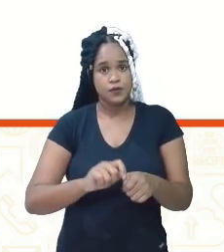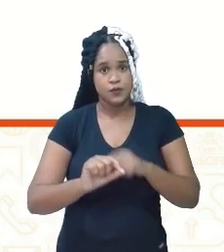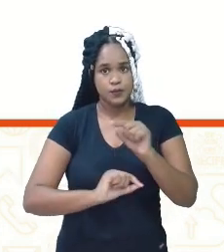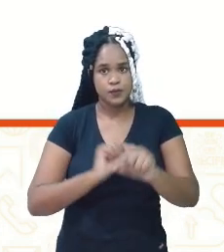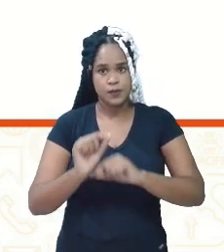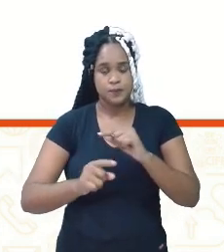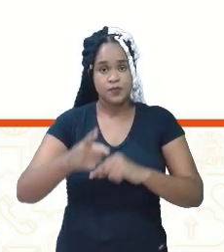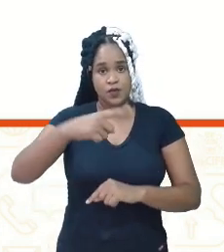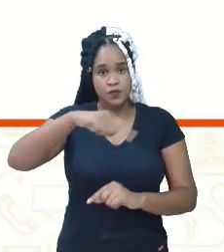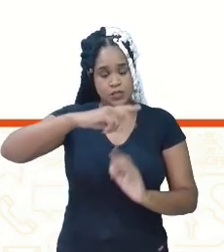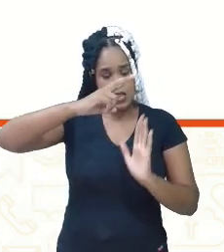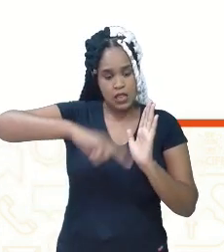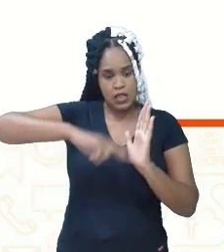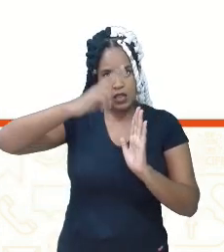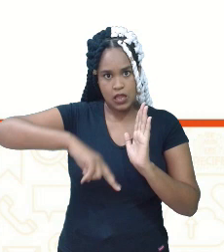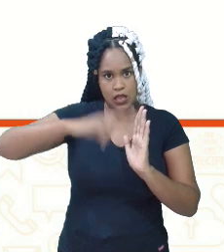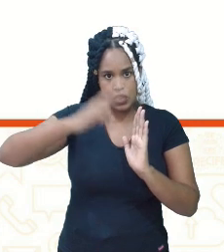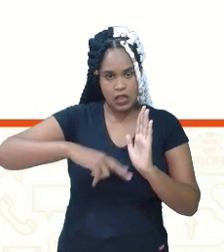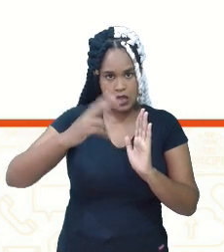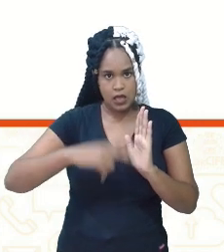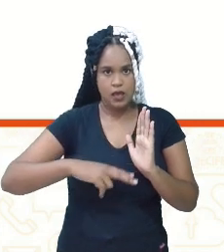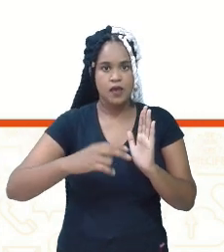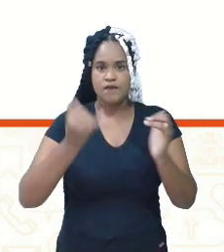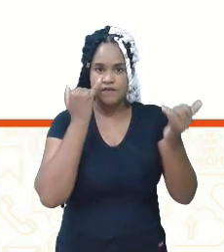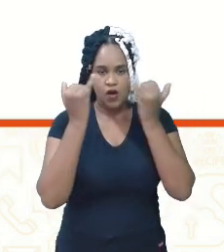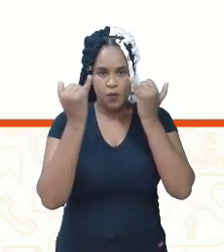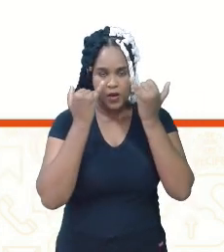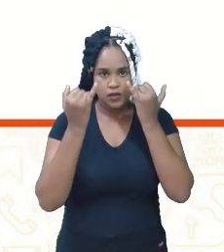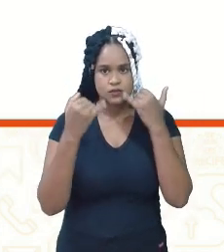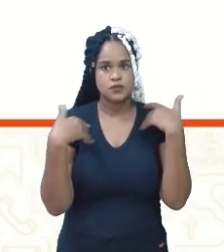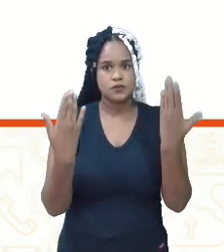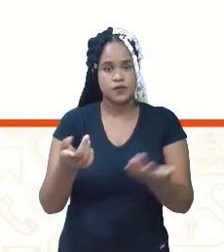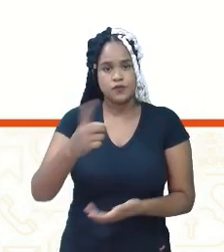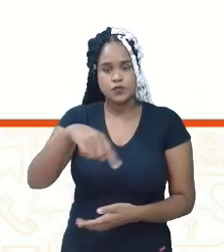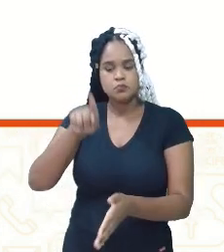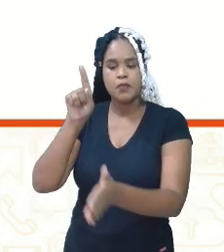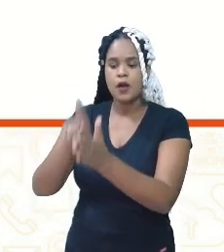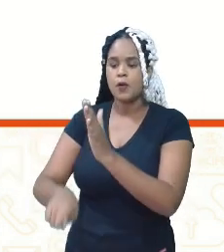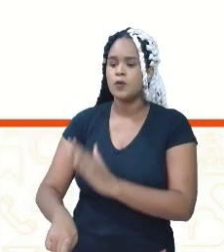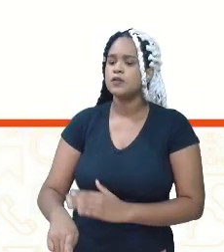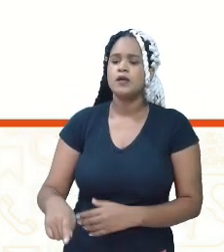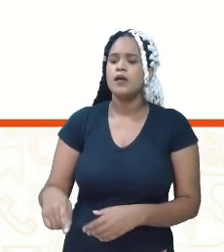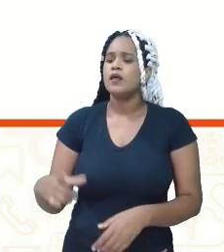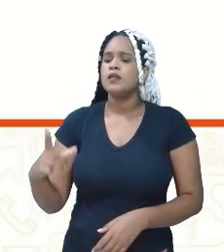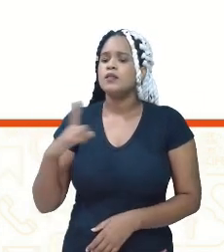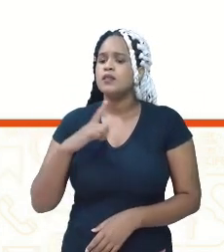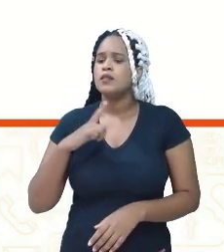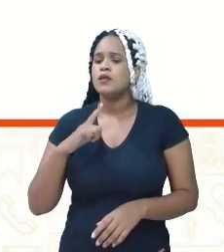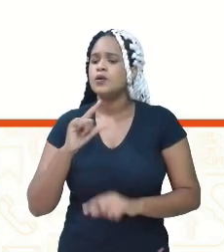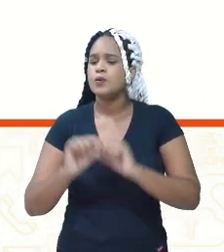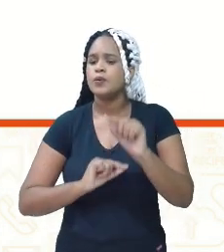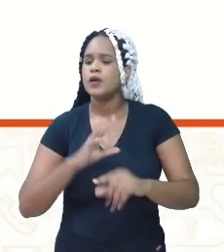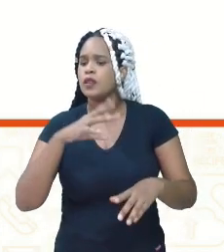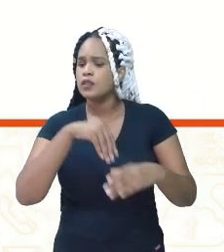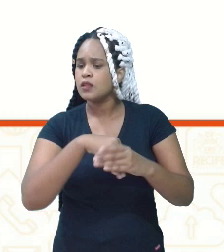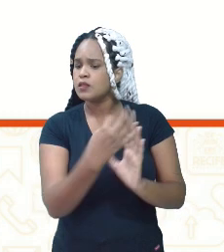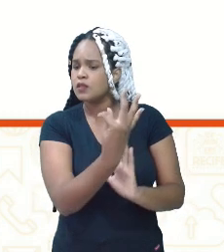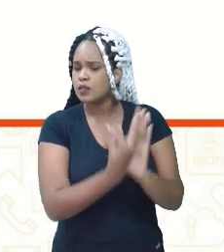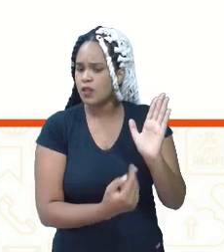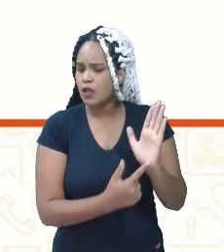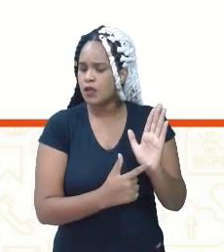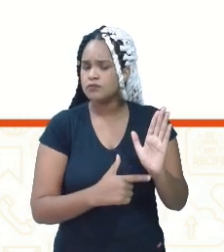Você lê a manchete para a turma e faz as perguntas. O que é dito nessa manchete? Quem é o autor